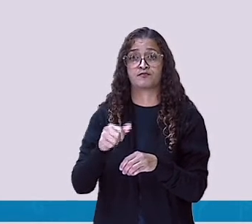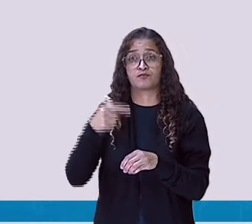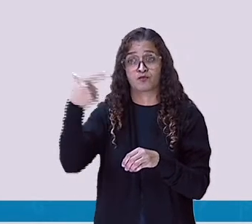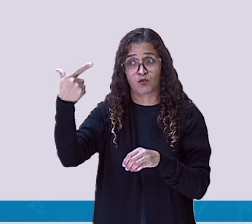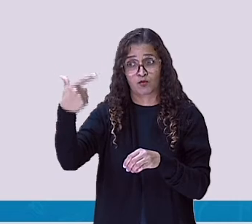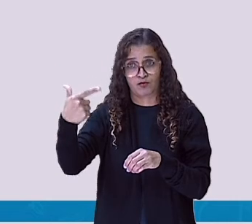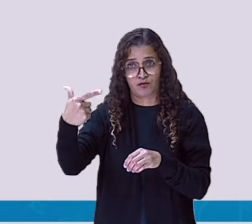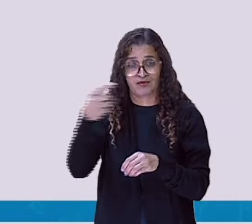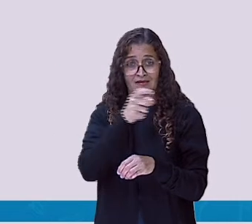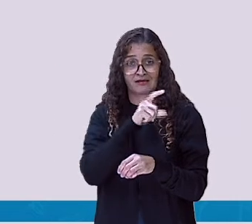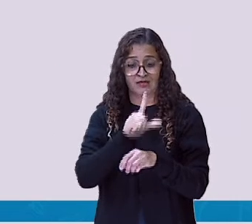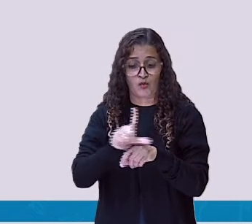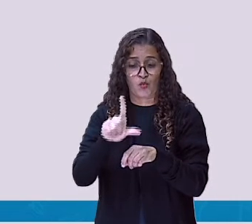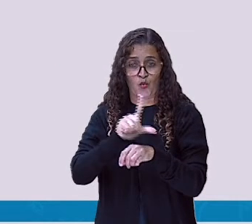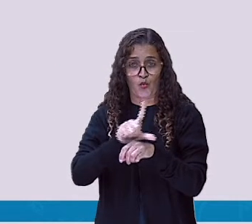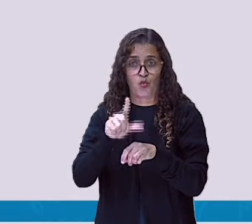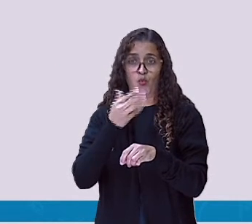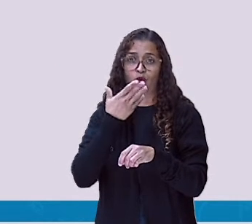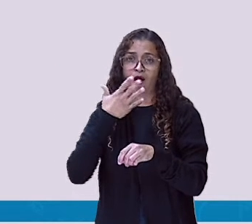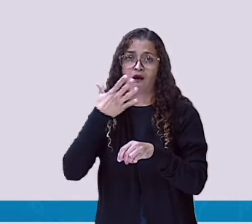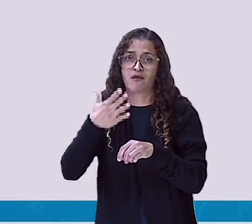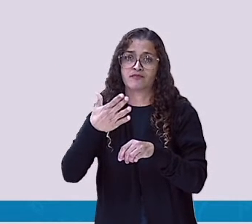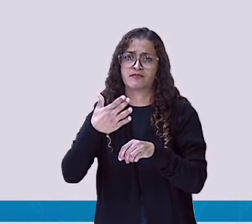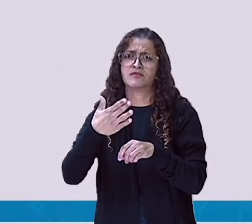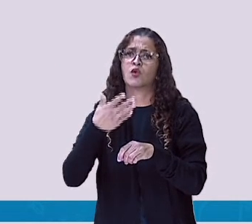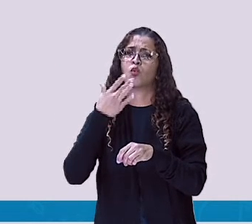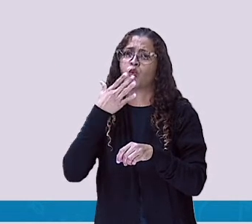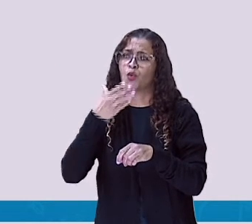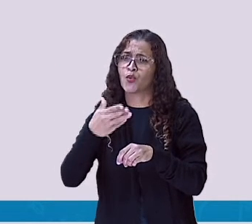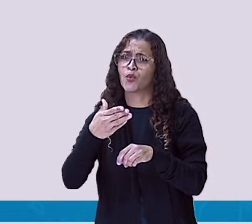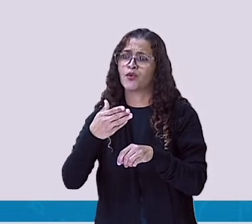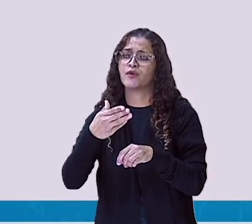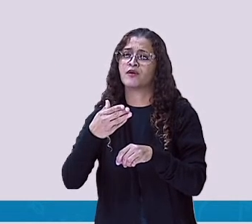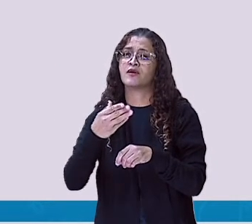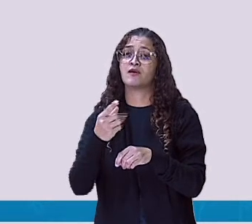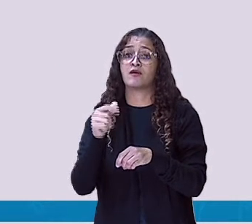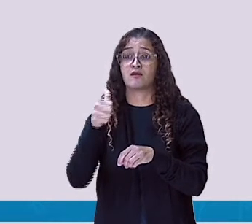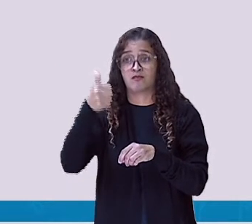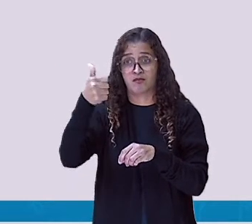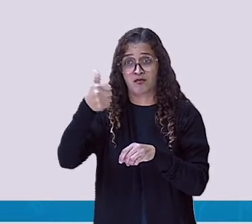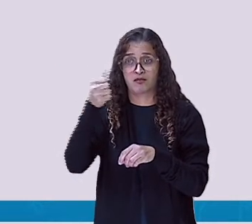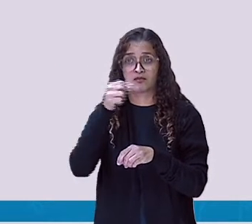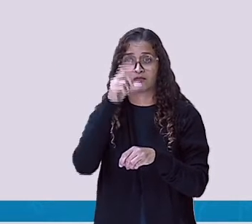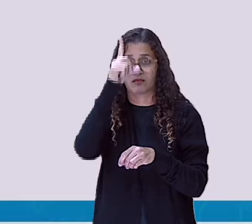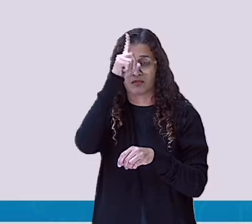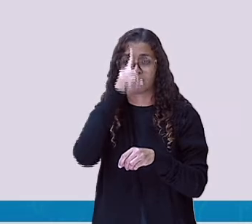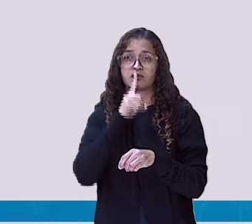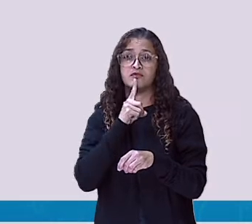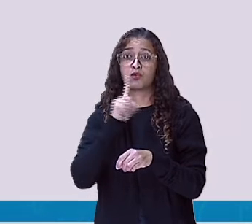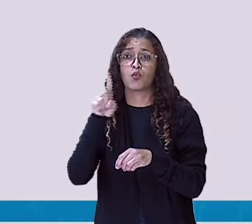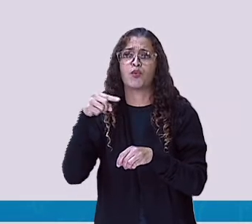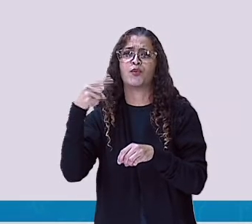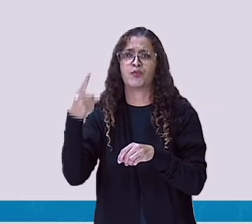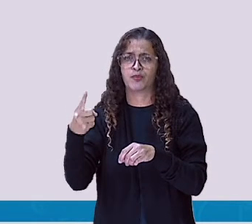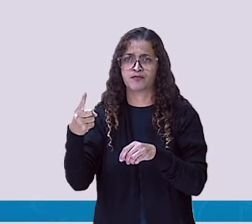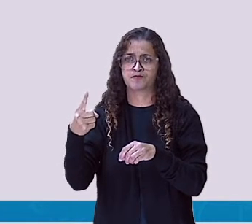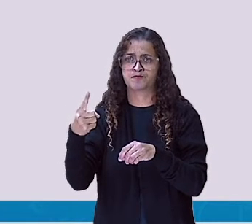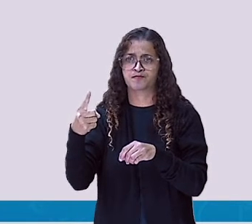2 lilás, 1 amarelo e outro laranja. Não é